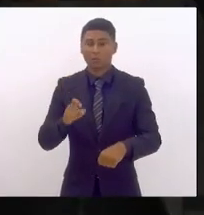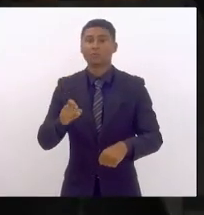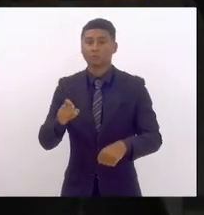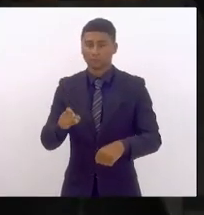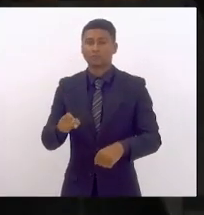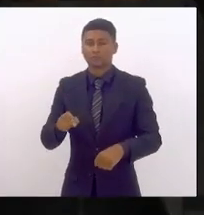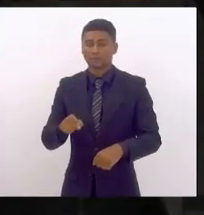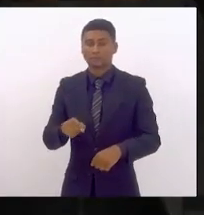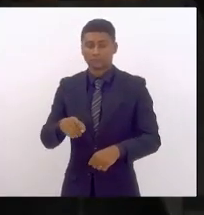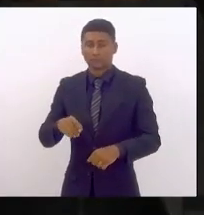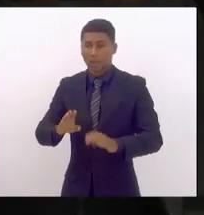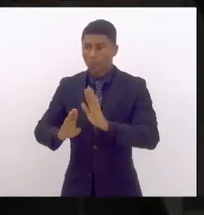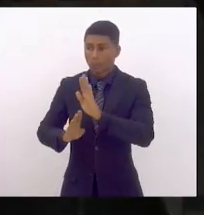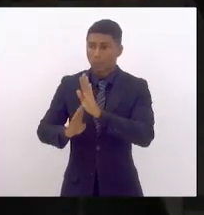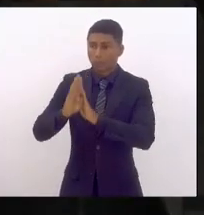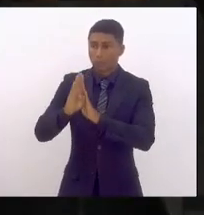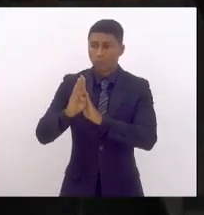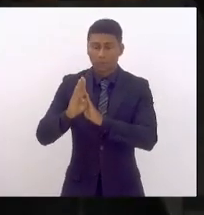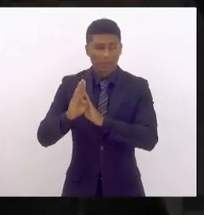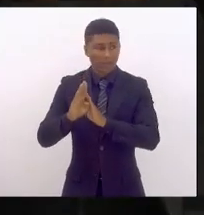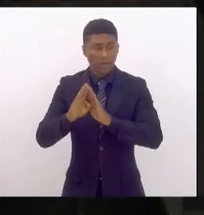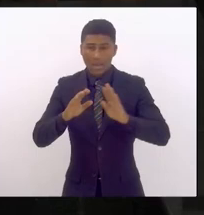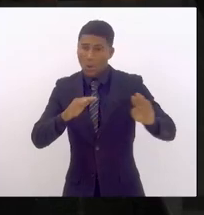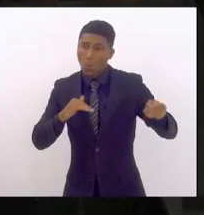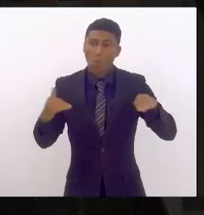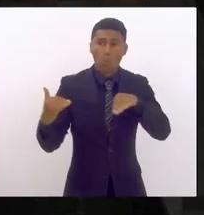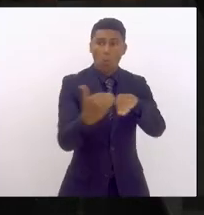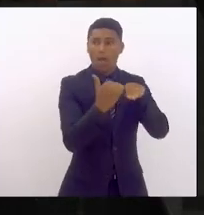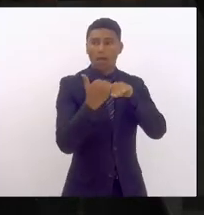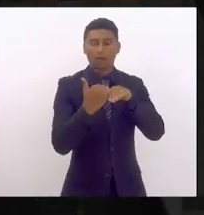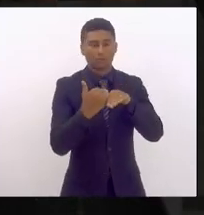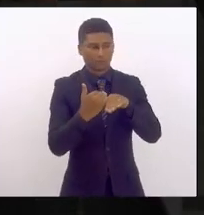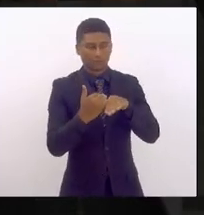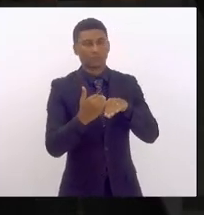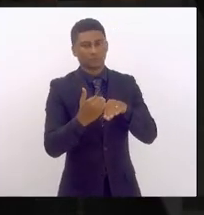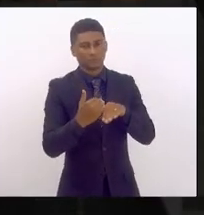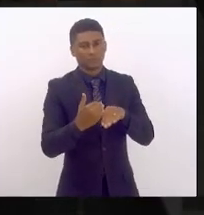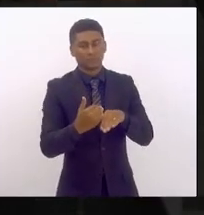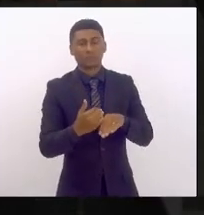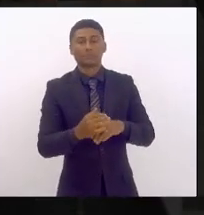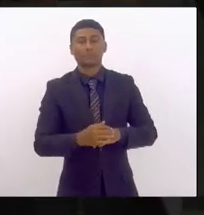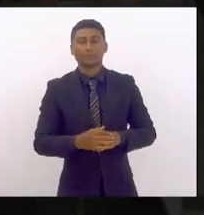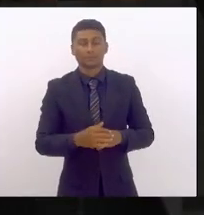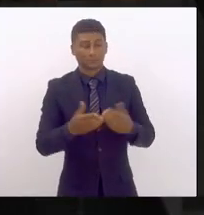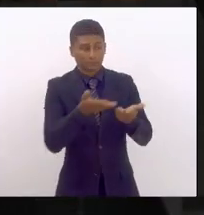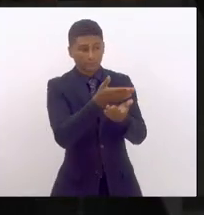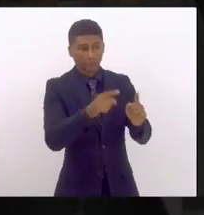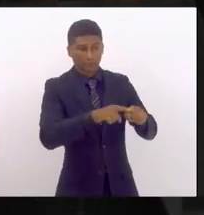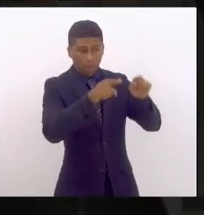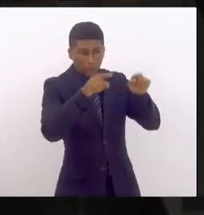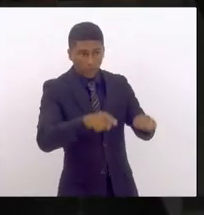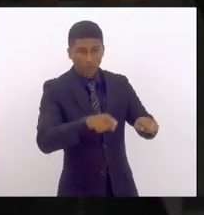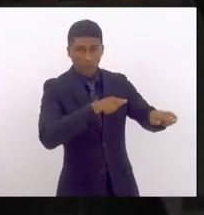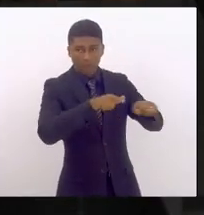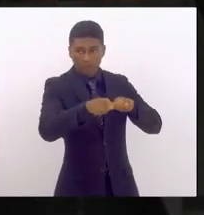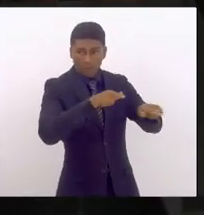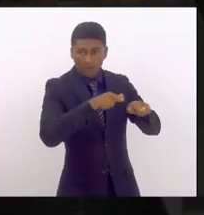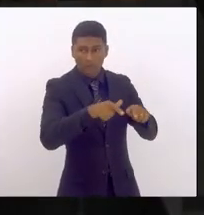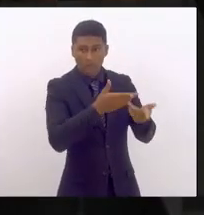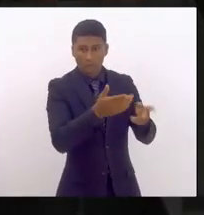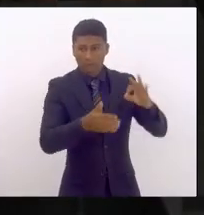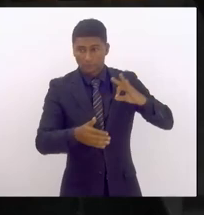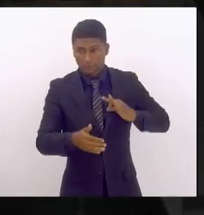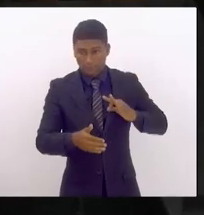reajustados sempre que houver atualização da remuneração dos Servidores que se encontram